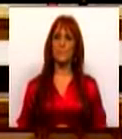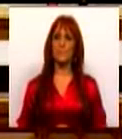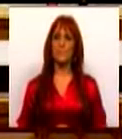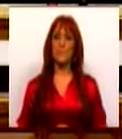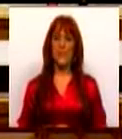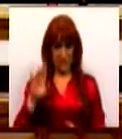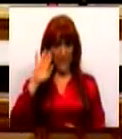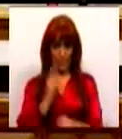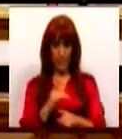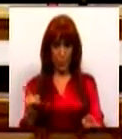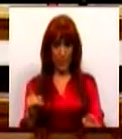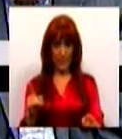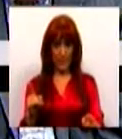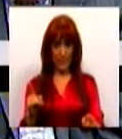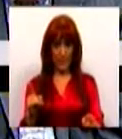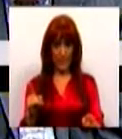Sabe porquê?